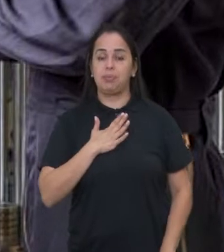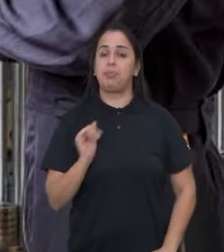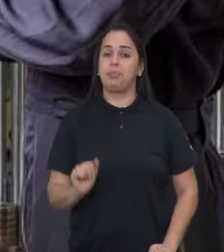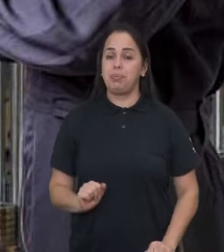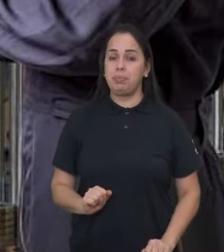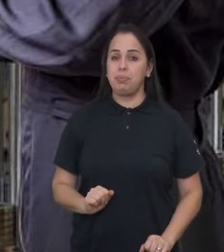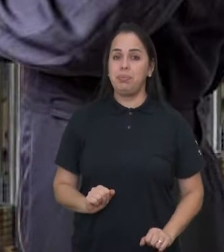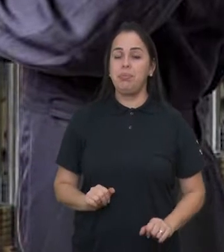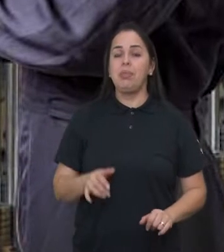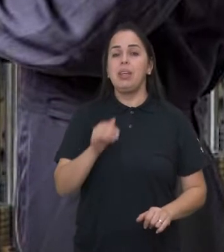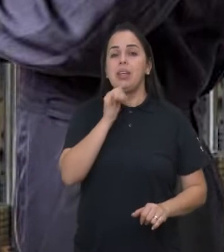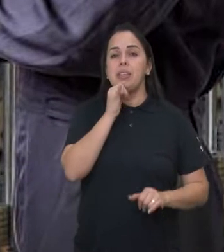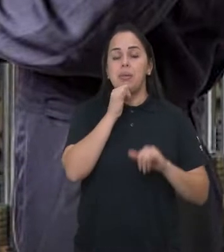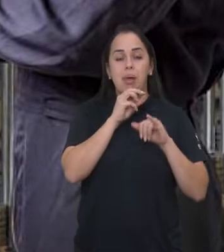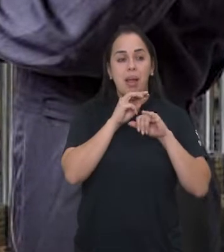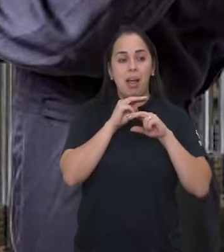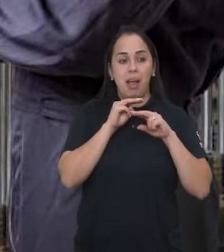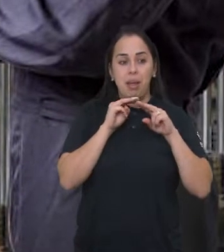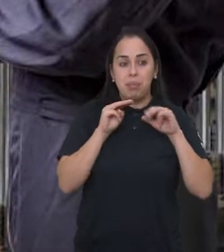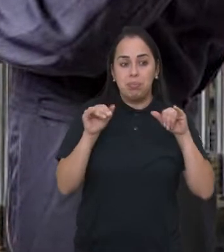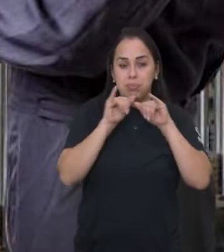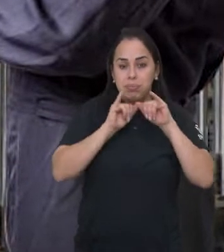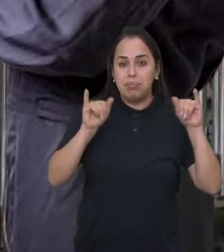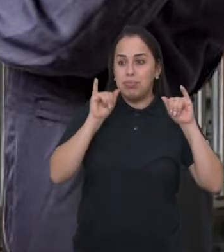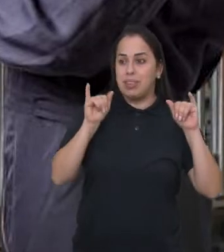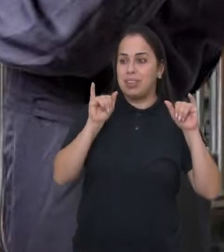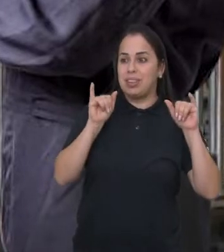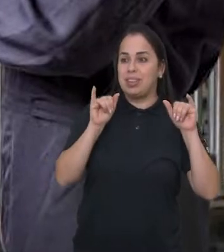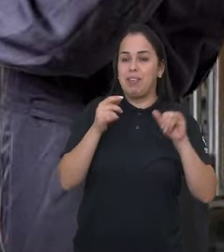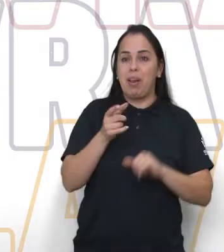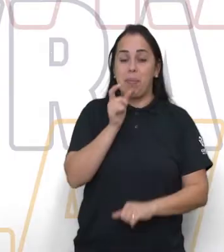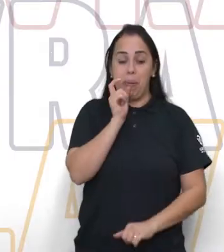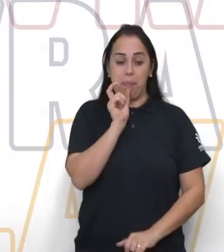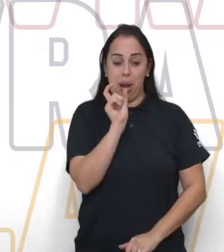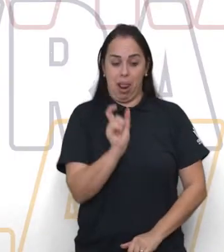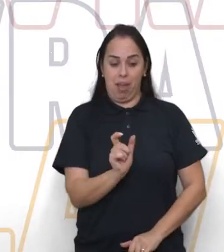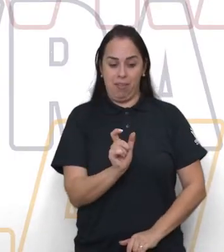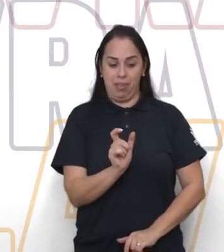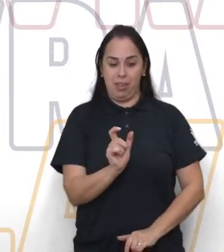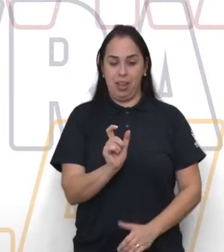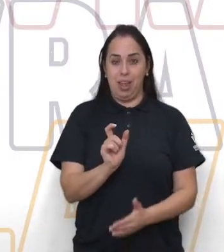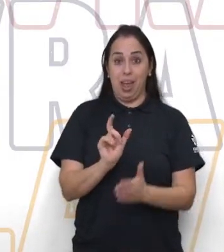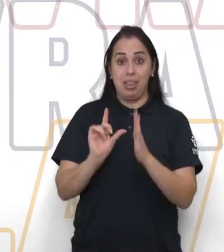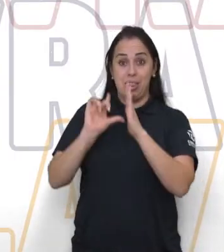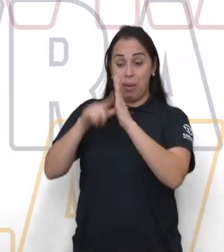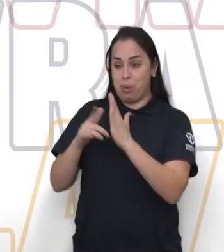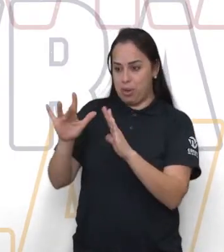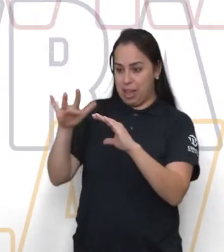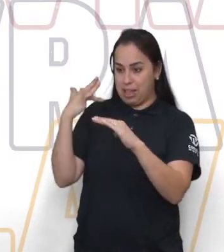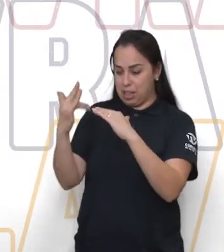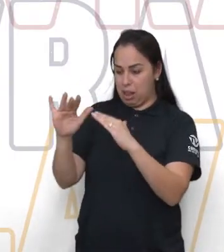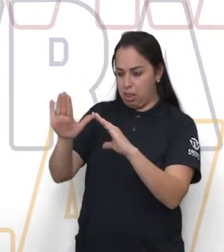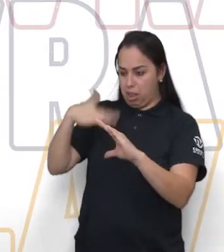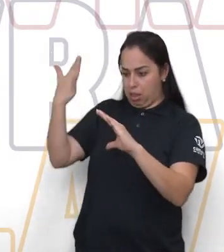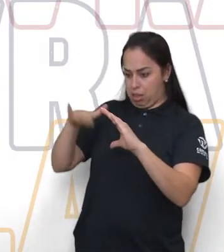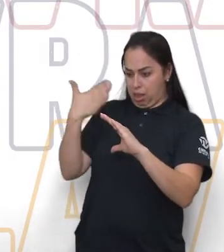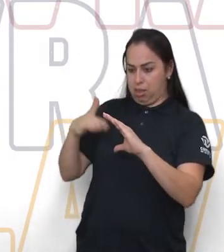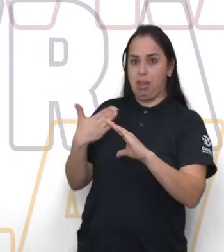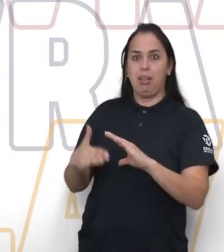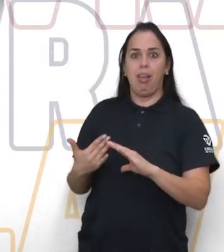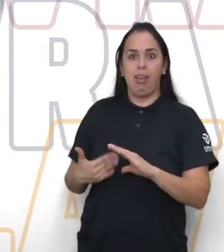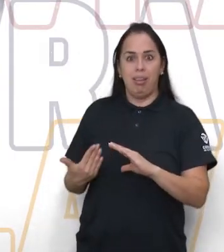propaganda tá nisso você fala uma palavra ele começa a aparecer nas redes sociais à vontade para você daquilo que você acabou de falar